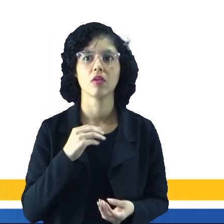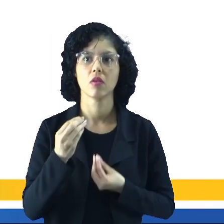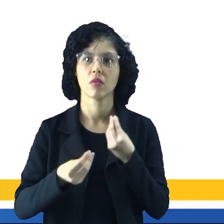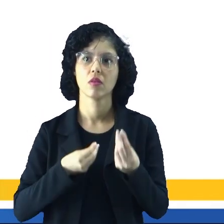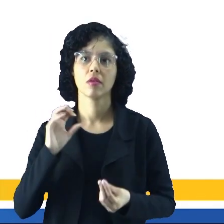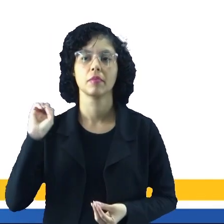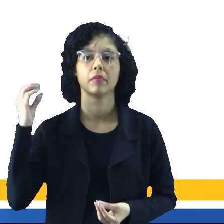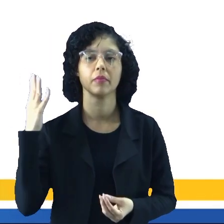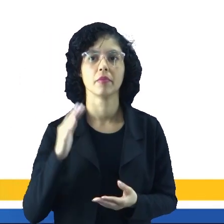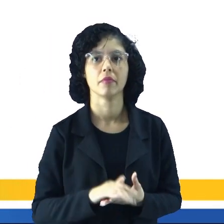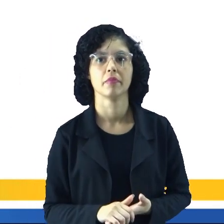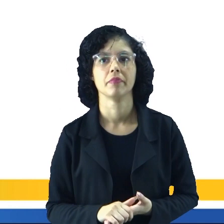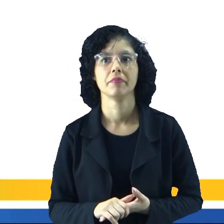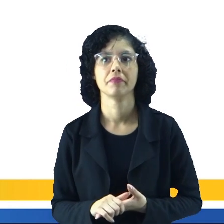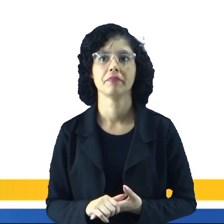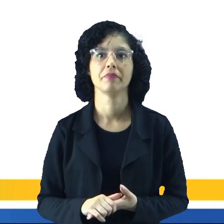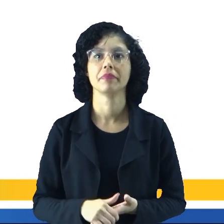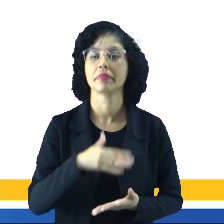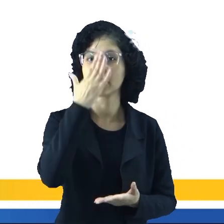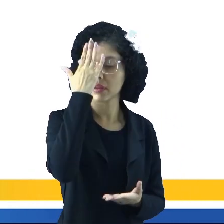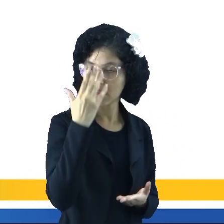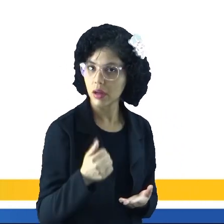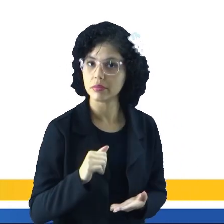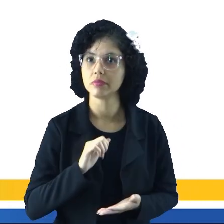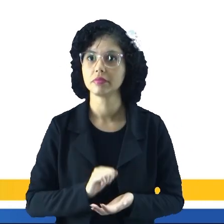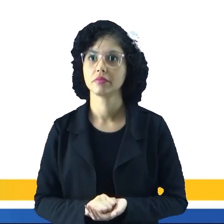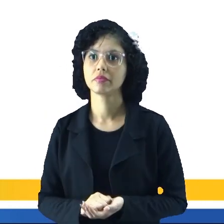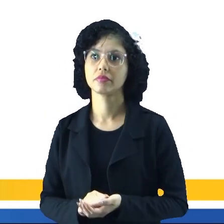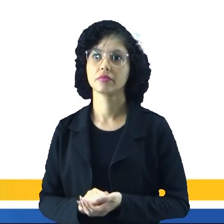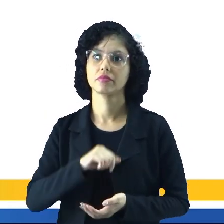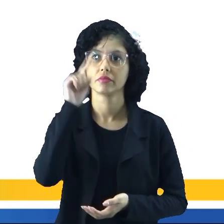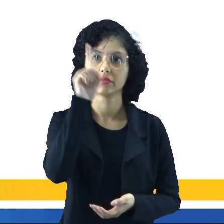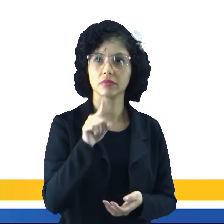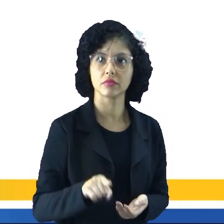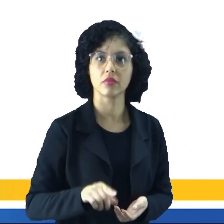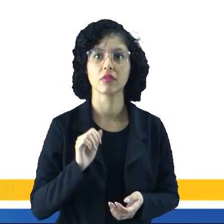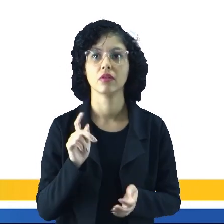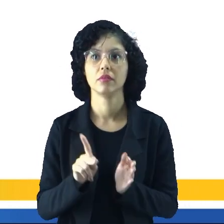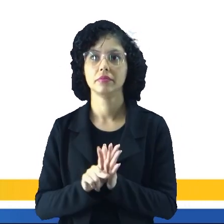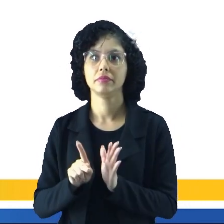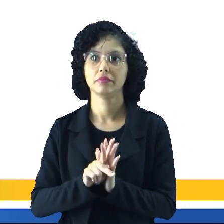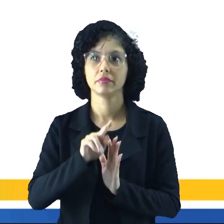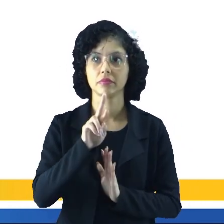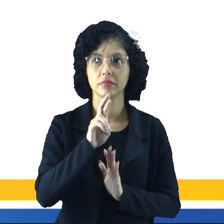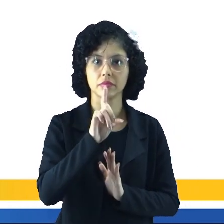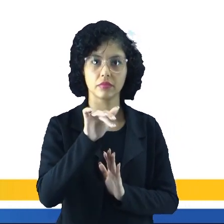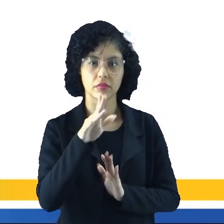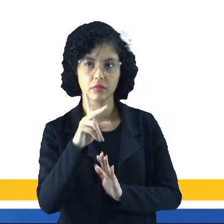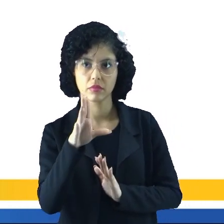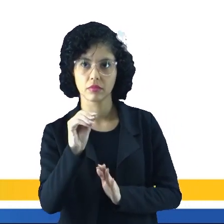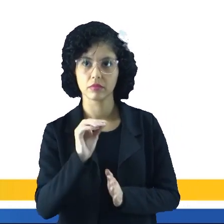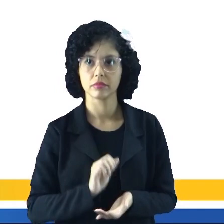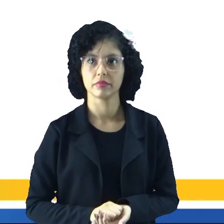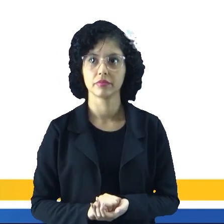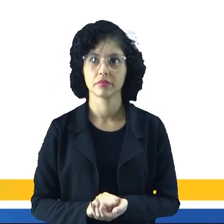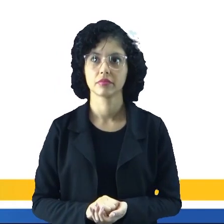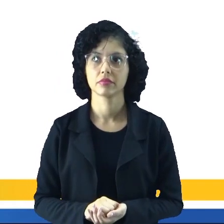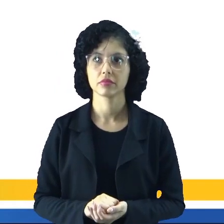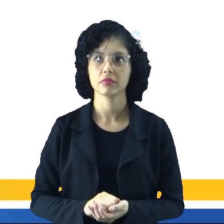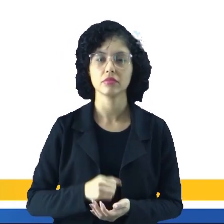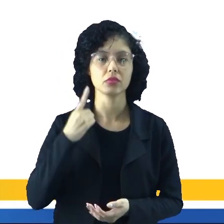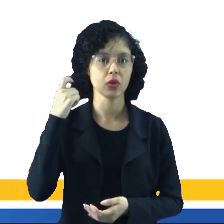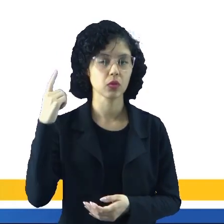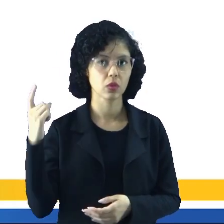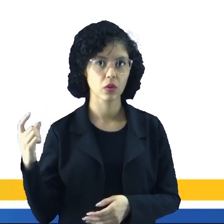isso acontece? Bem, nós já sabemos que o efeito luminoso do raio é denominado de relâmpago, né? E o